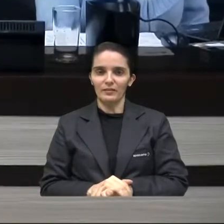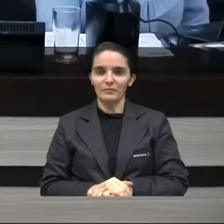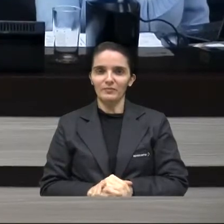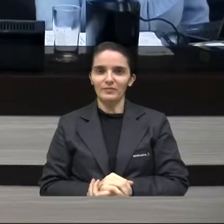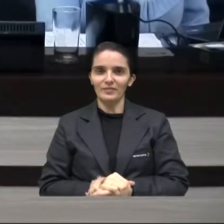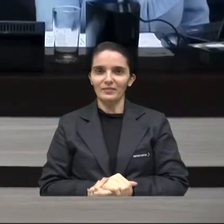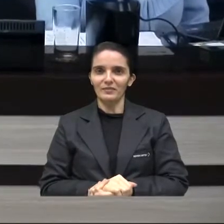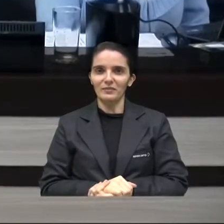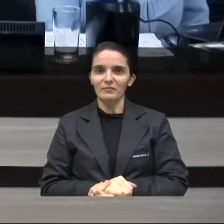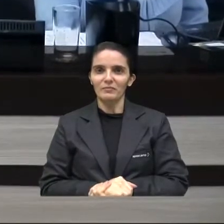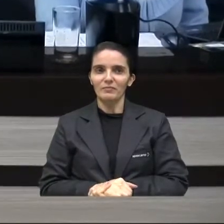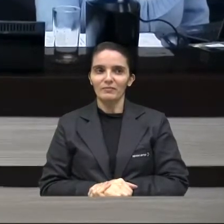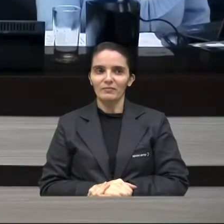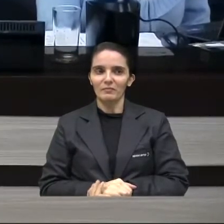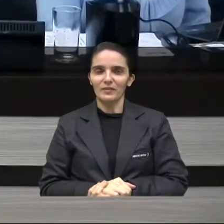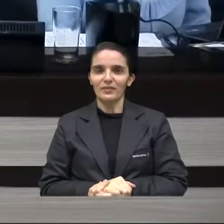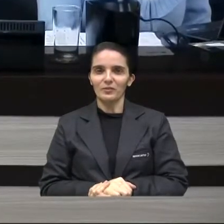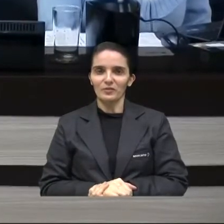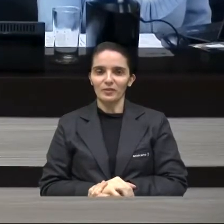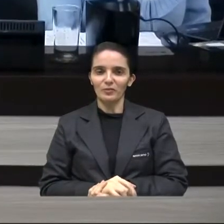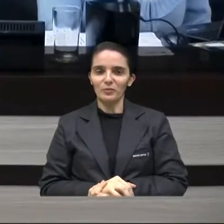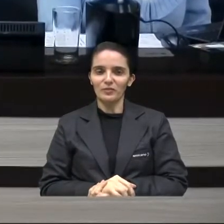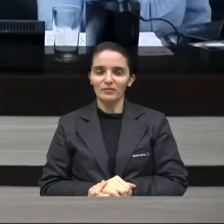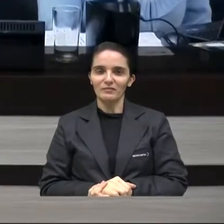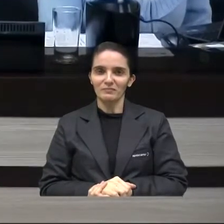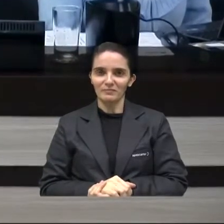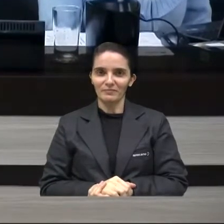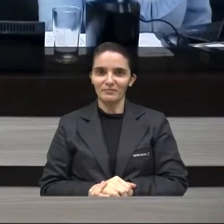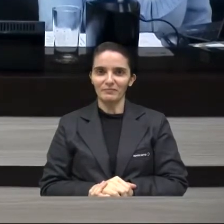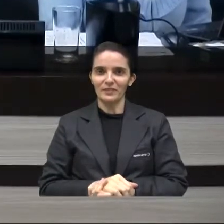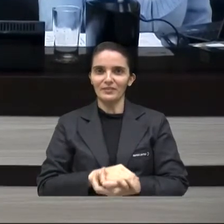de 2018. Autoria...